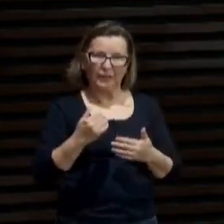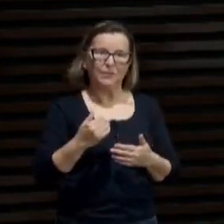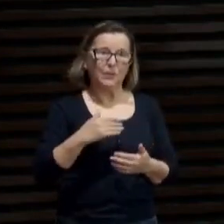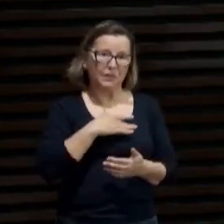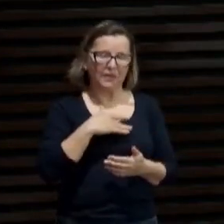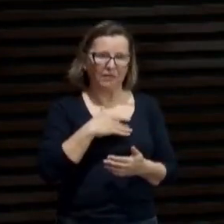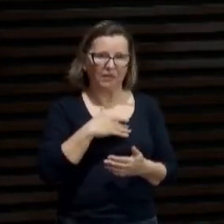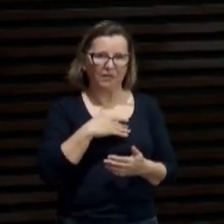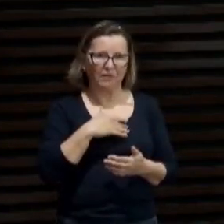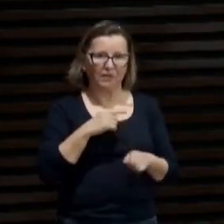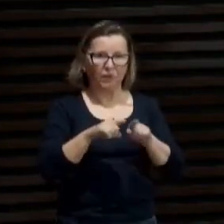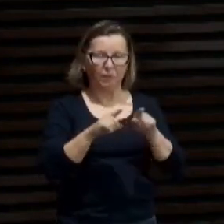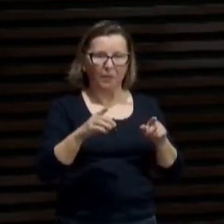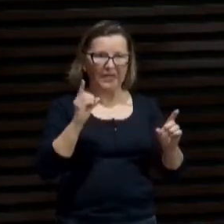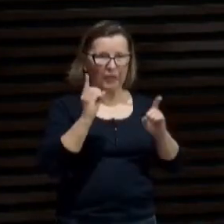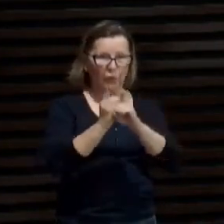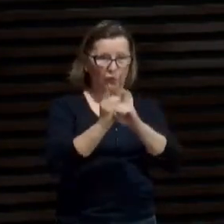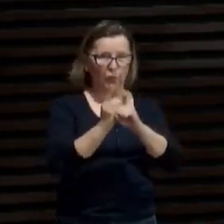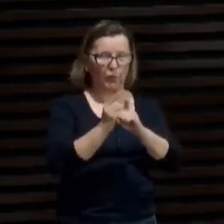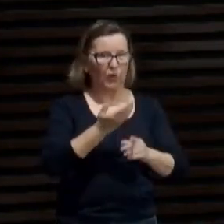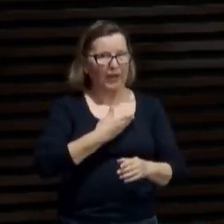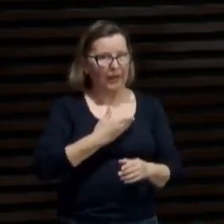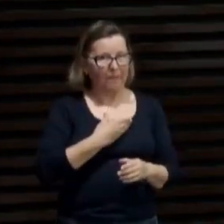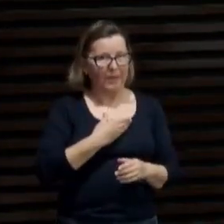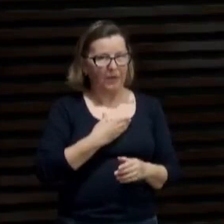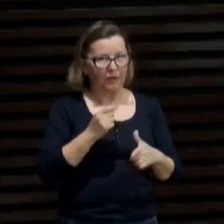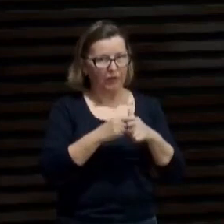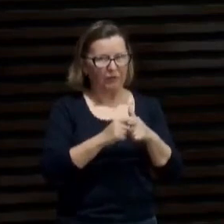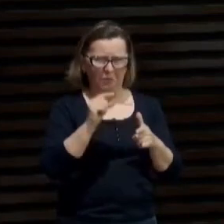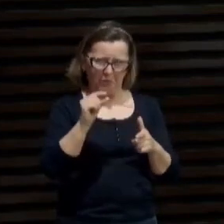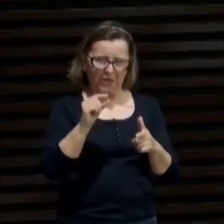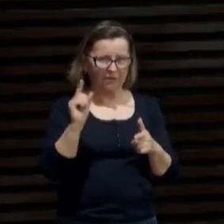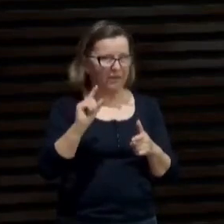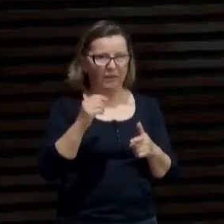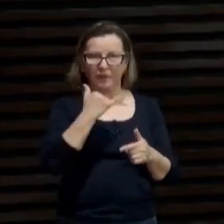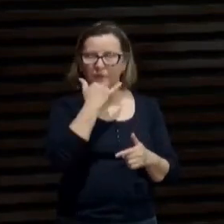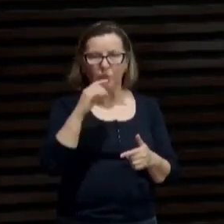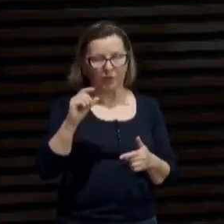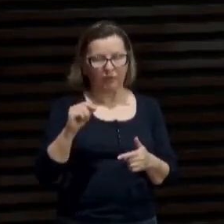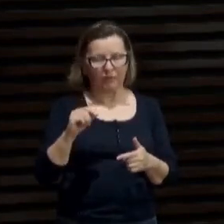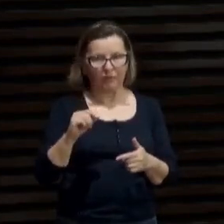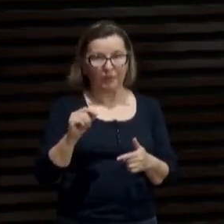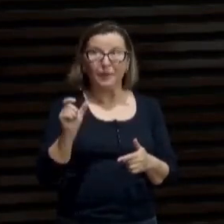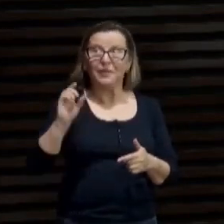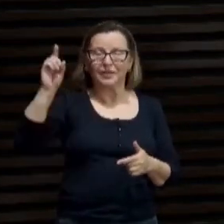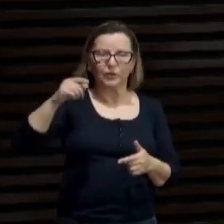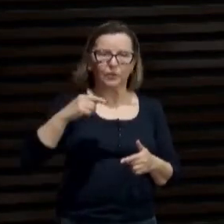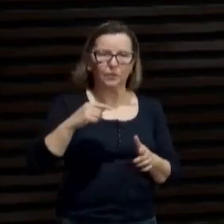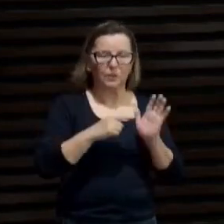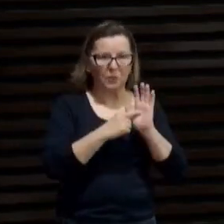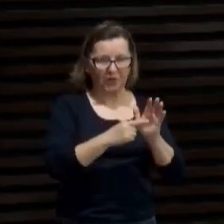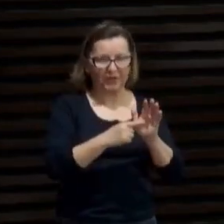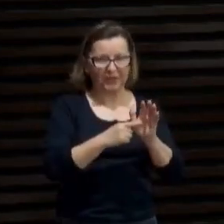ele exerceu justiça. E aí a Bíblia diz, na parábola, que ele foi entregue aos verdugos e estes o